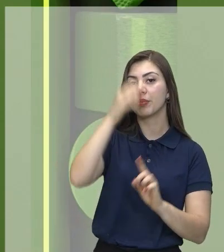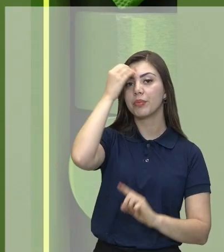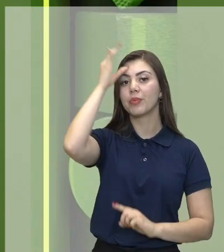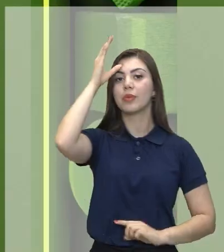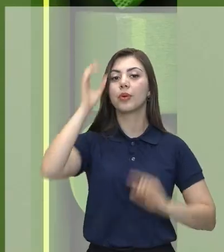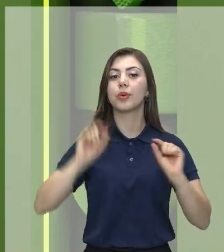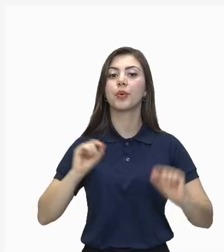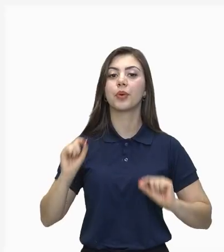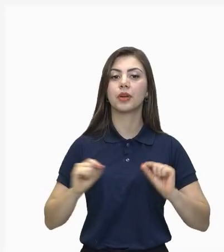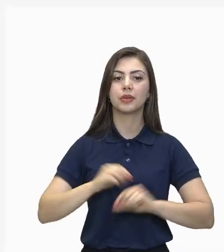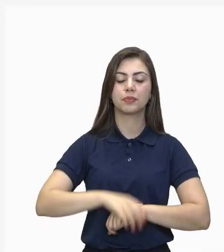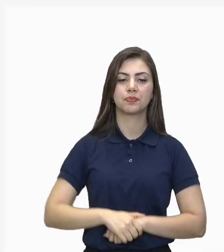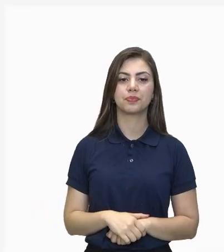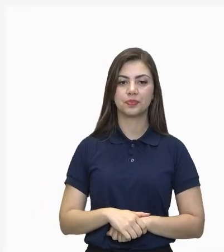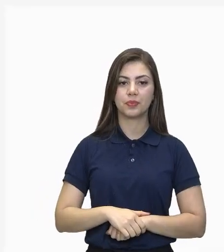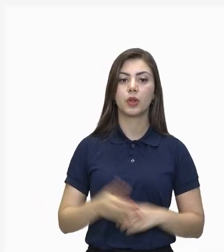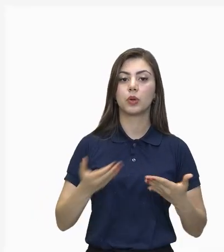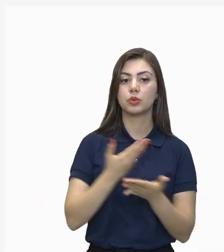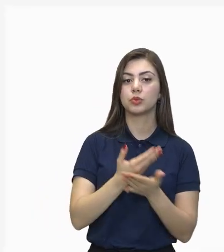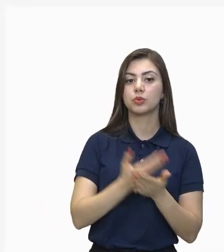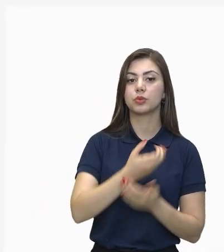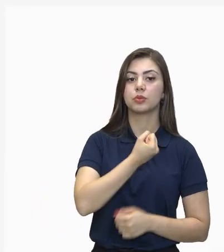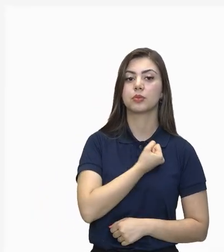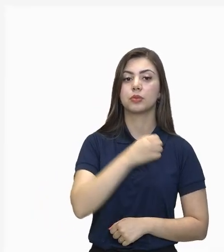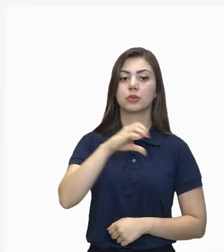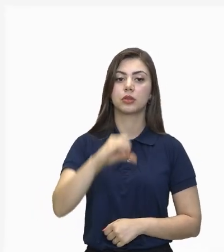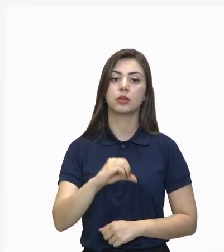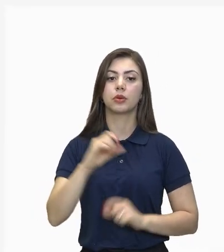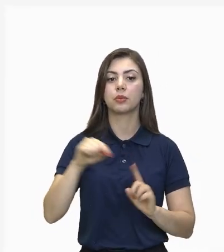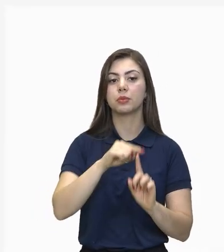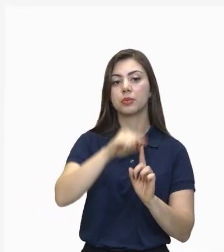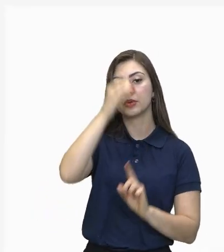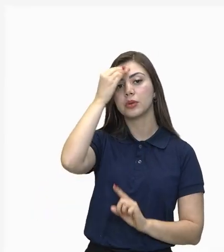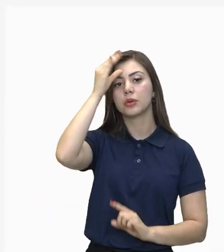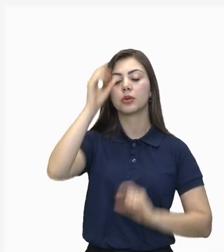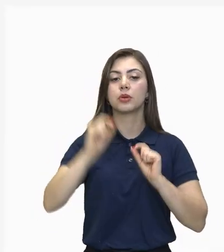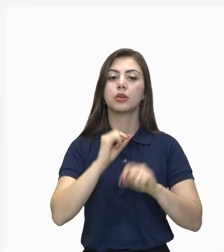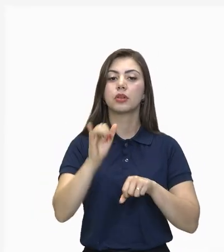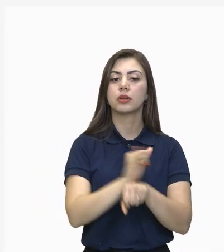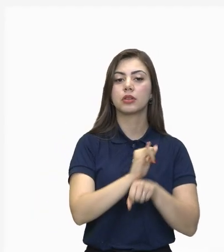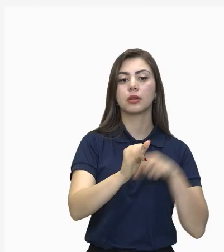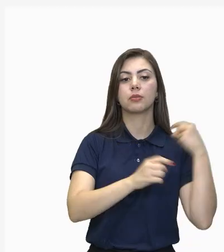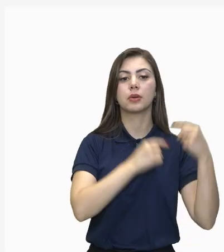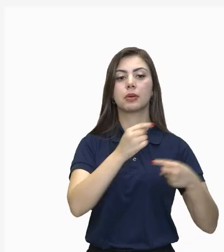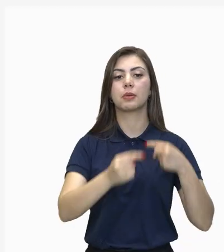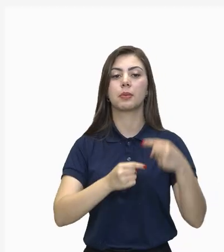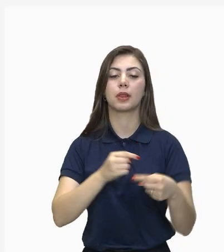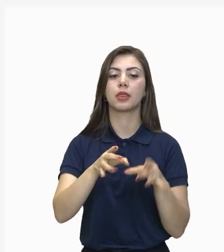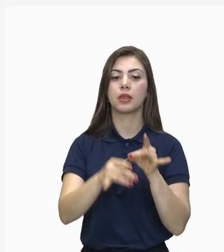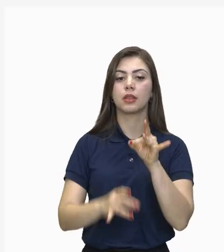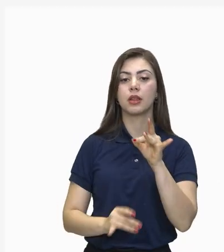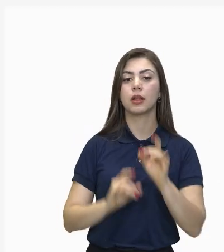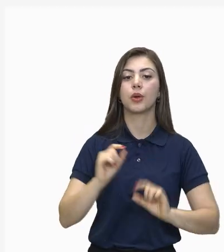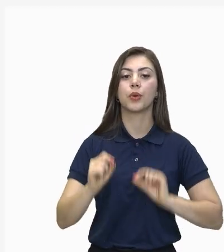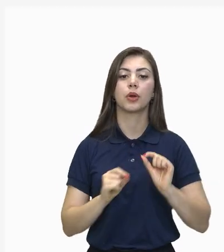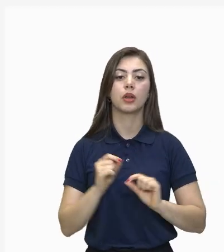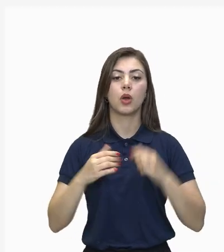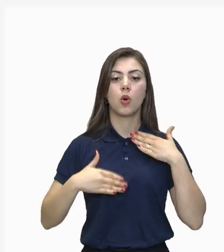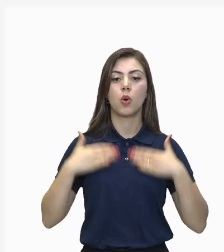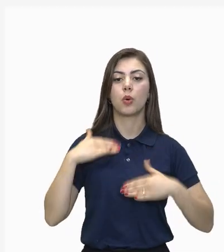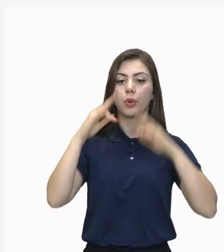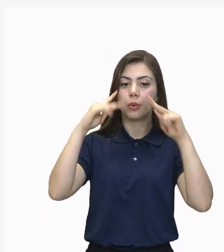conhecimento? Aula 9. Objetos de conhecimento. Mecanismos reprodutivos.